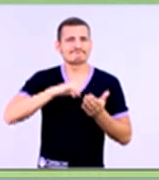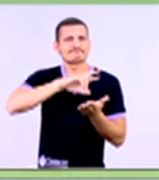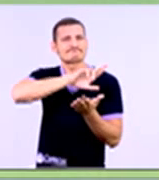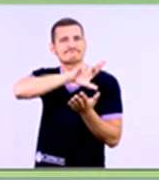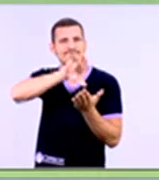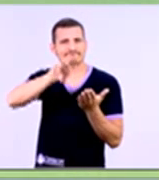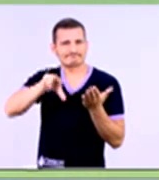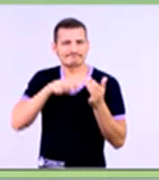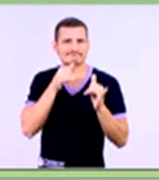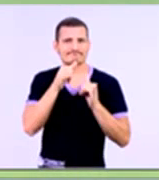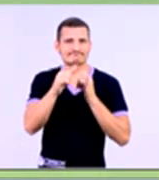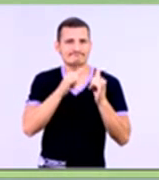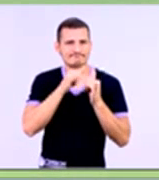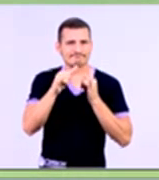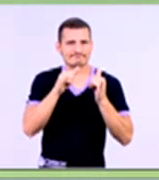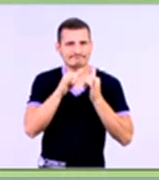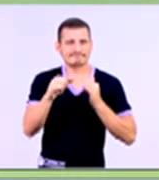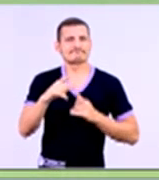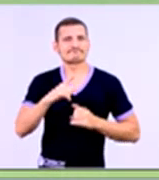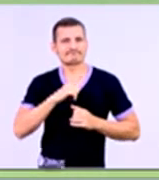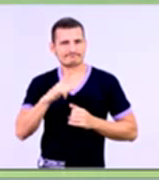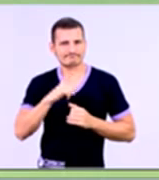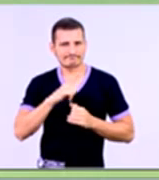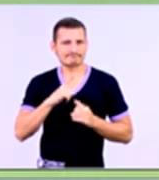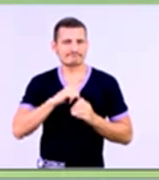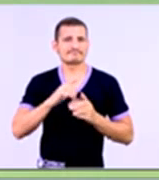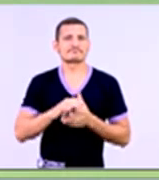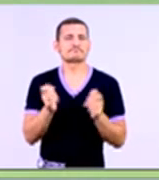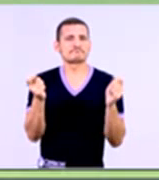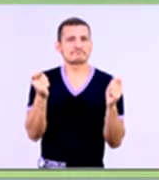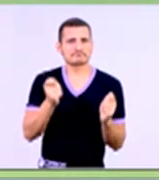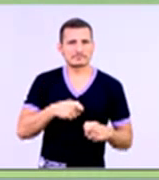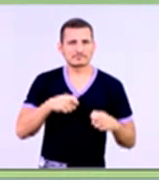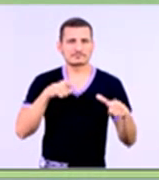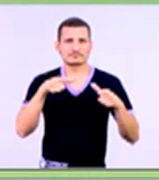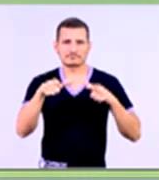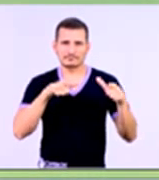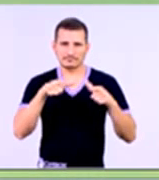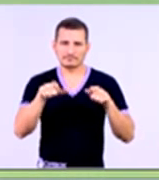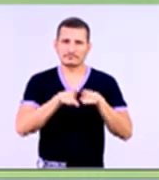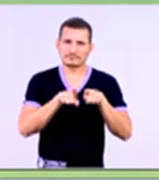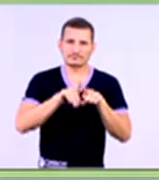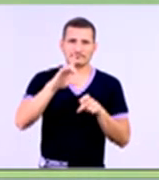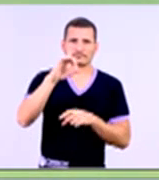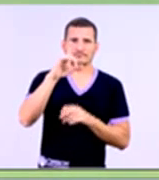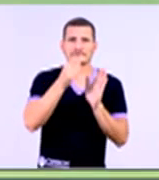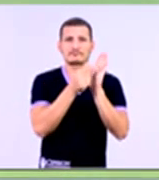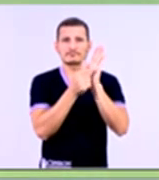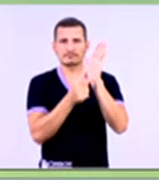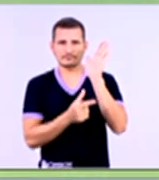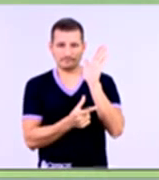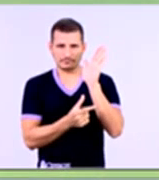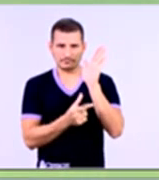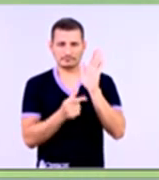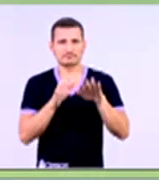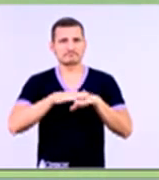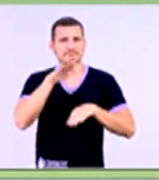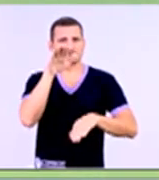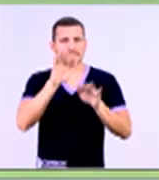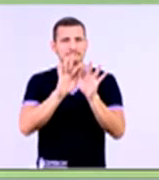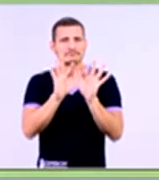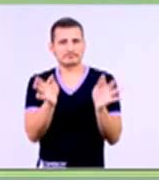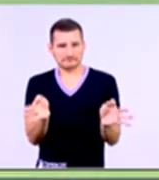informações muito abrangente, que nos permite trabalhar e trafegar dados de forma muito mais